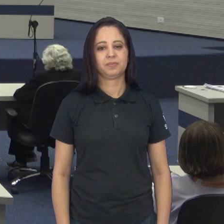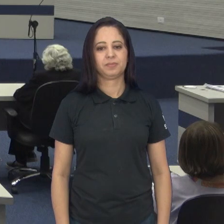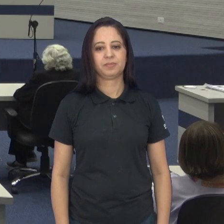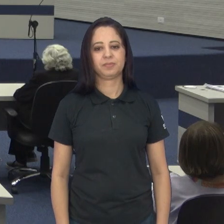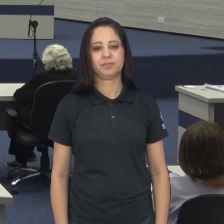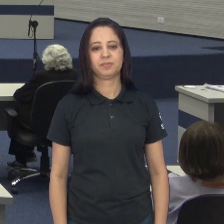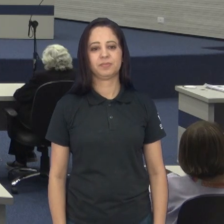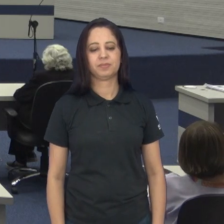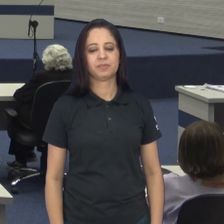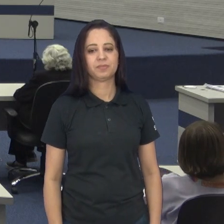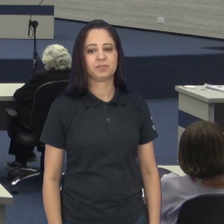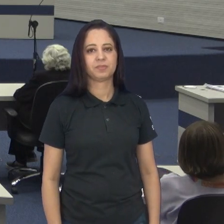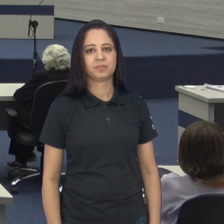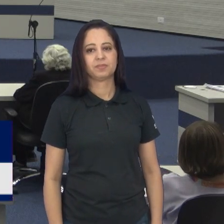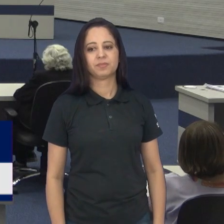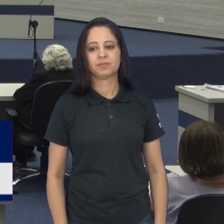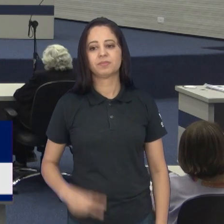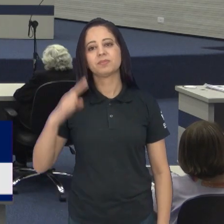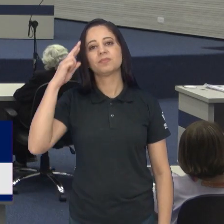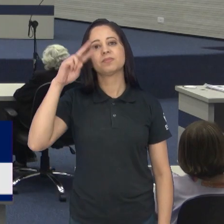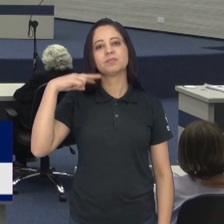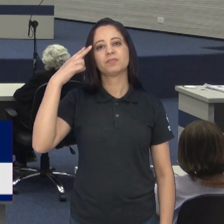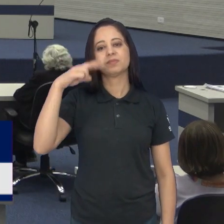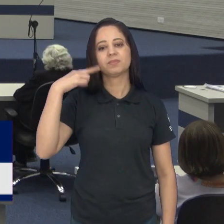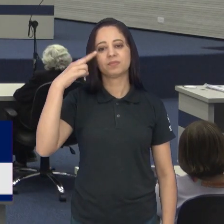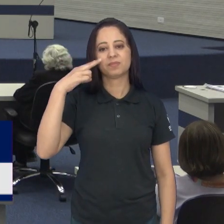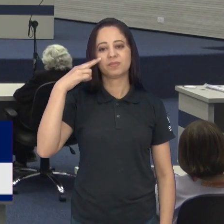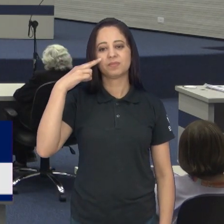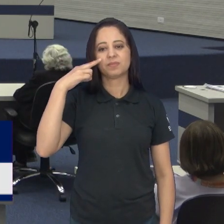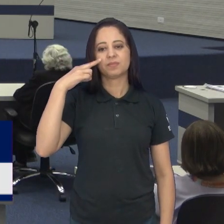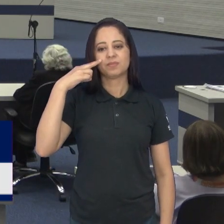Questão de ordem, o vereador